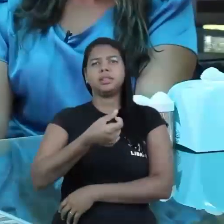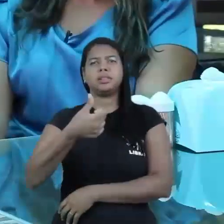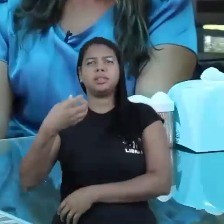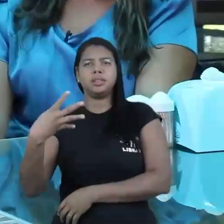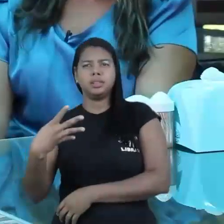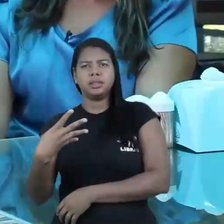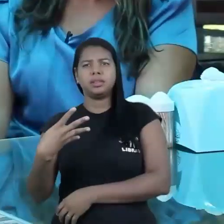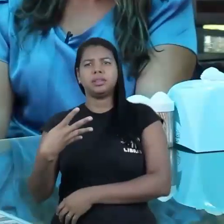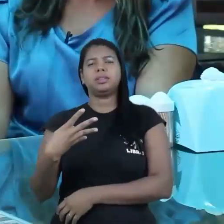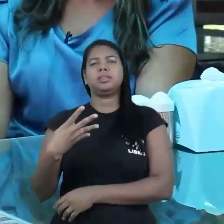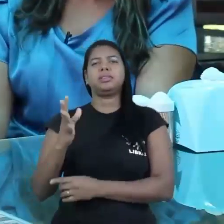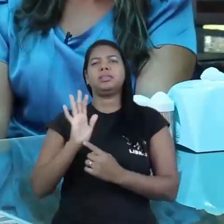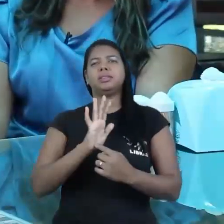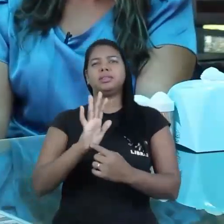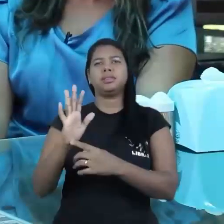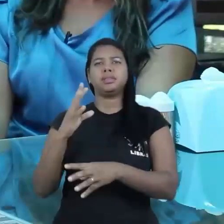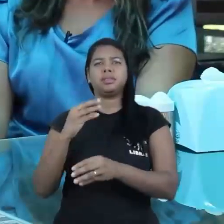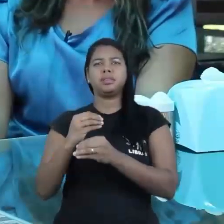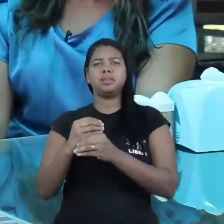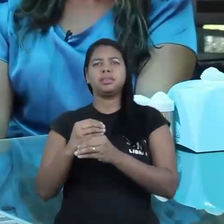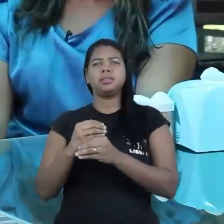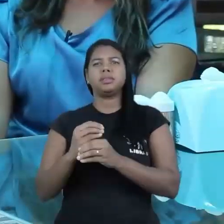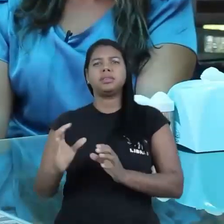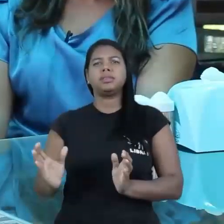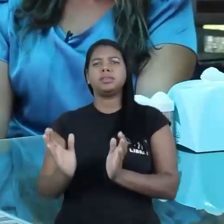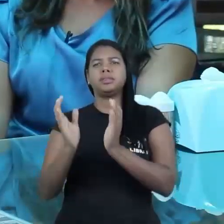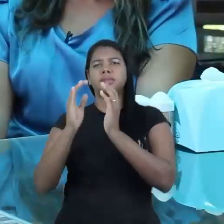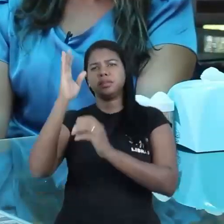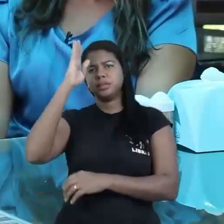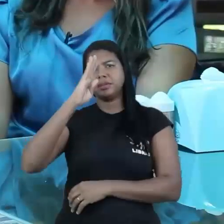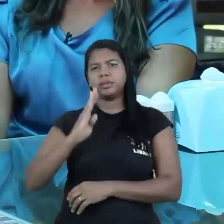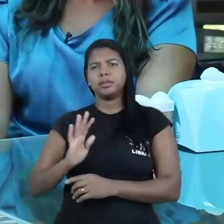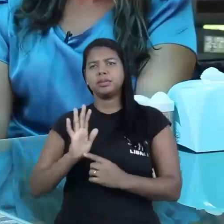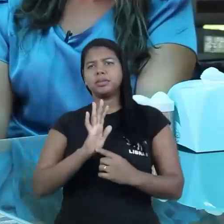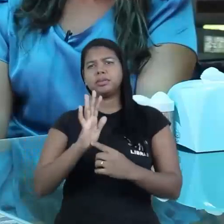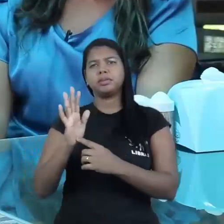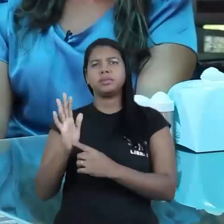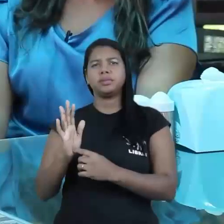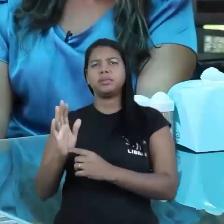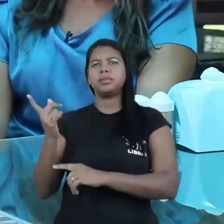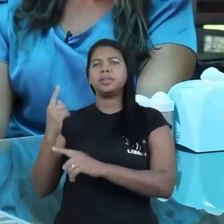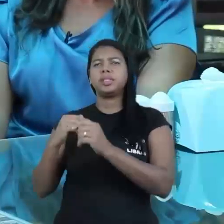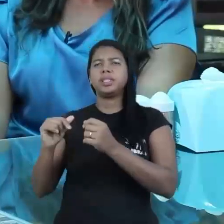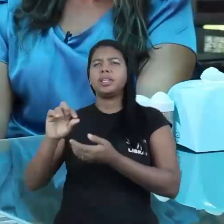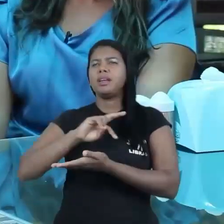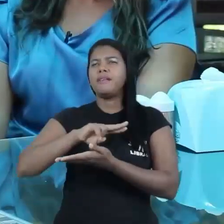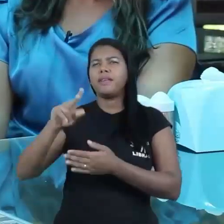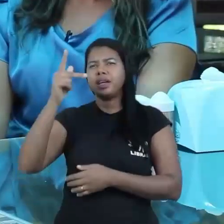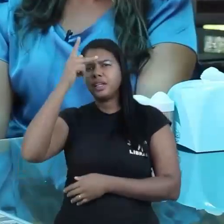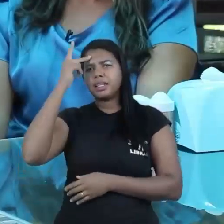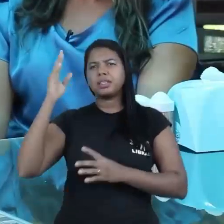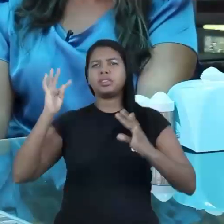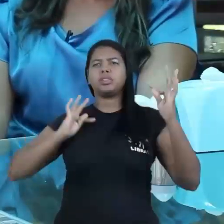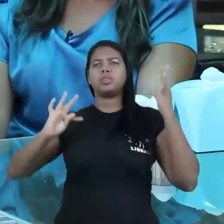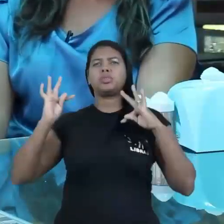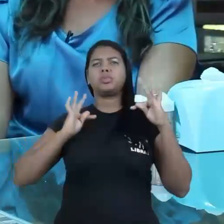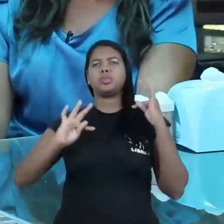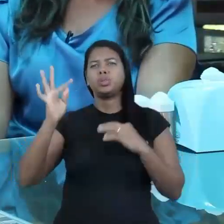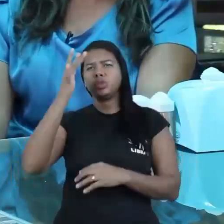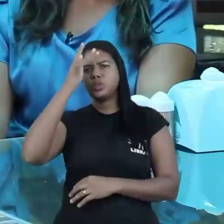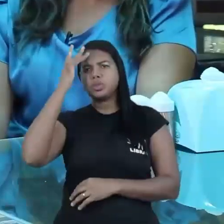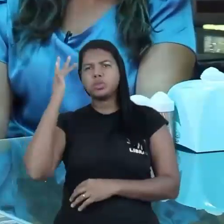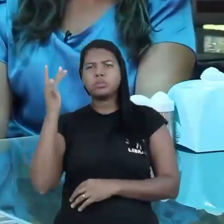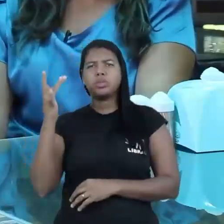Copa do Mundo no Brasil. E a gente estava ao lado da arena, ia receber todos os turistas, todos os torcedores que vinham de